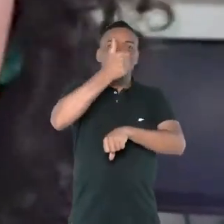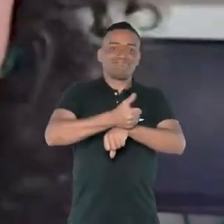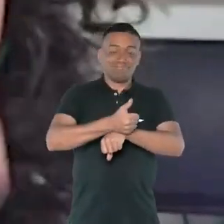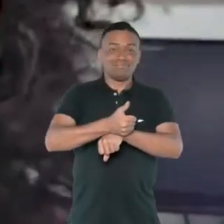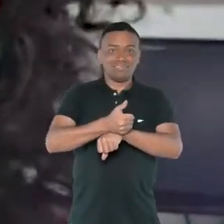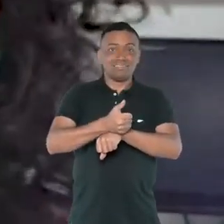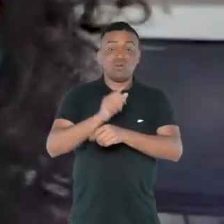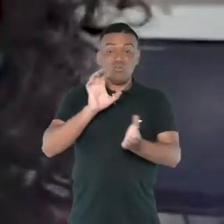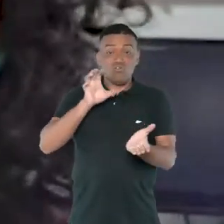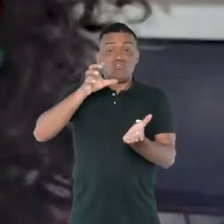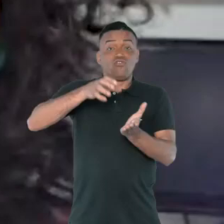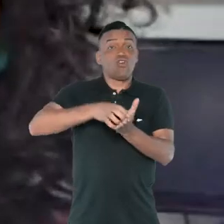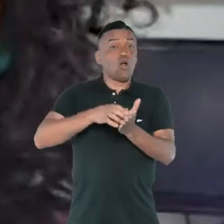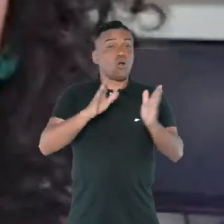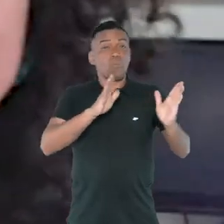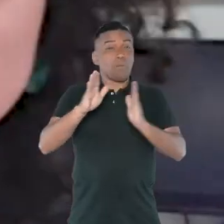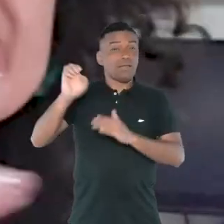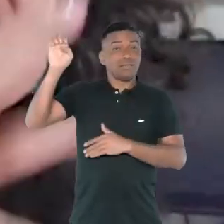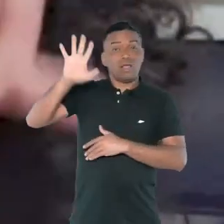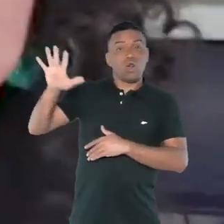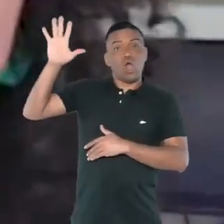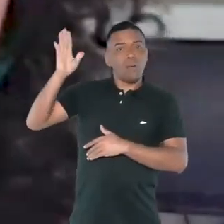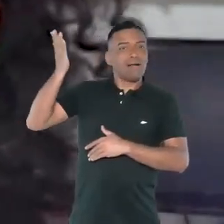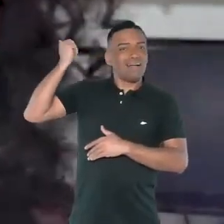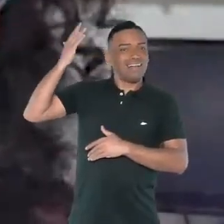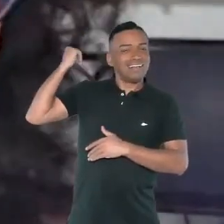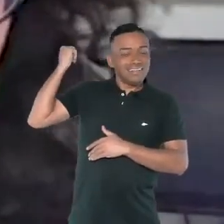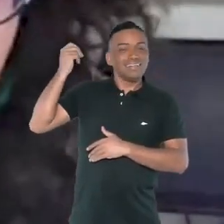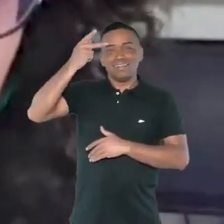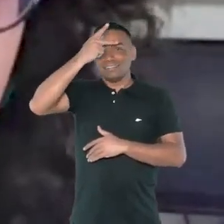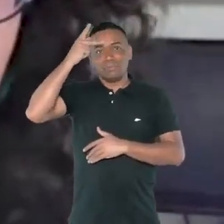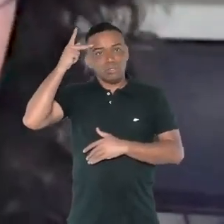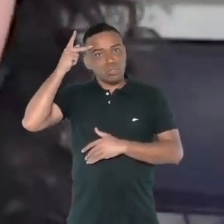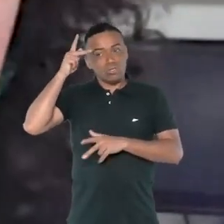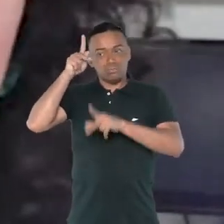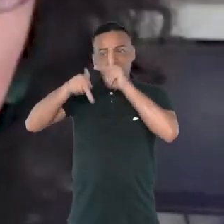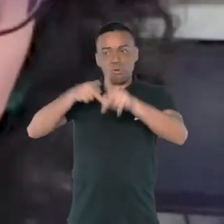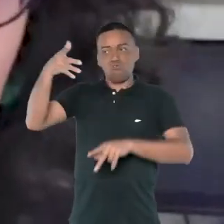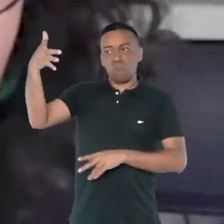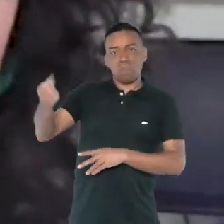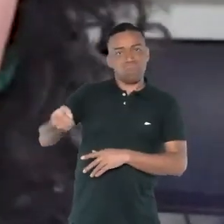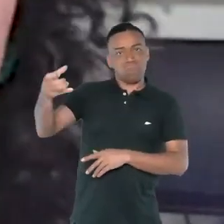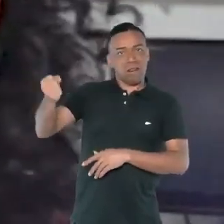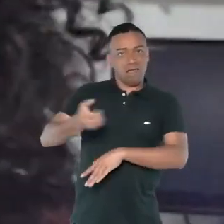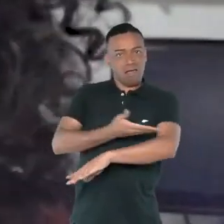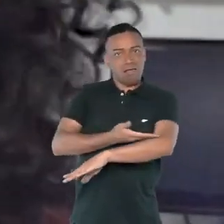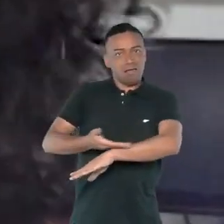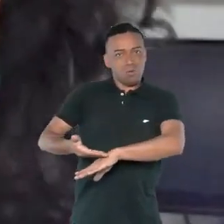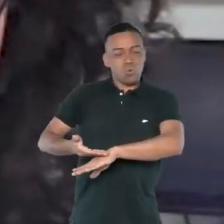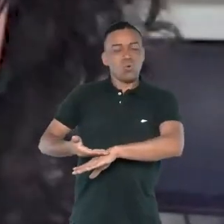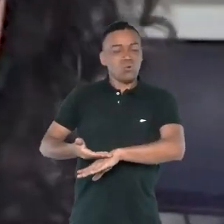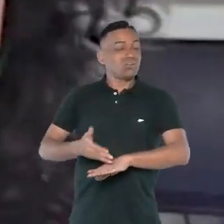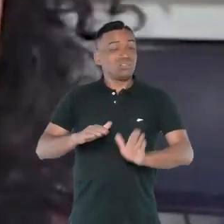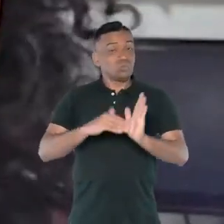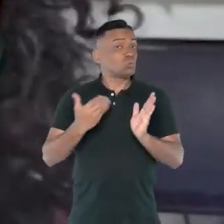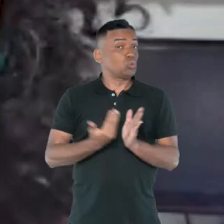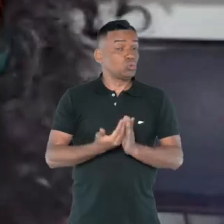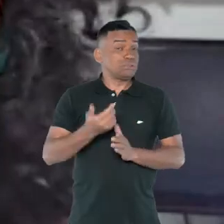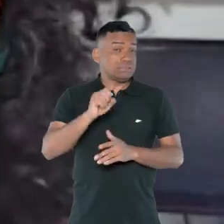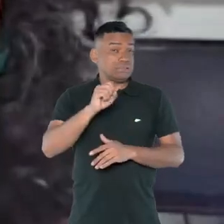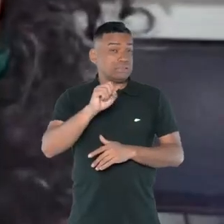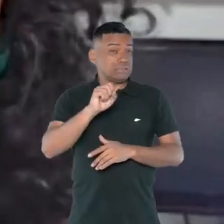mundo que passa pelo... o centro do mundo é a Europa, né, entendido como a Europa, como as pessoas